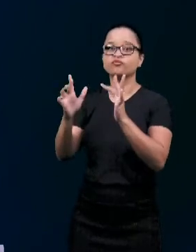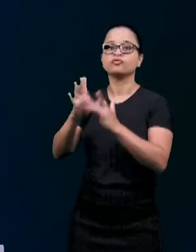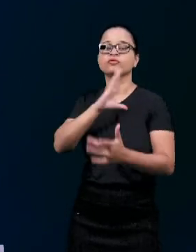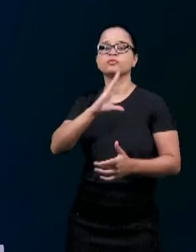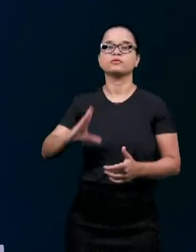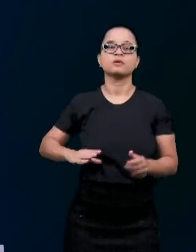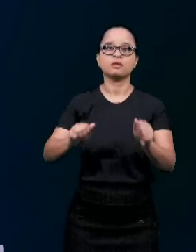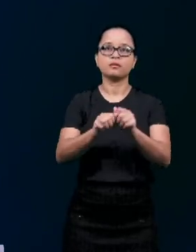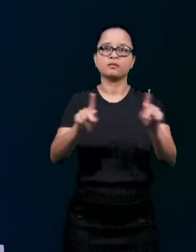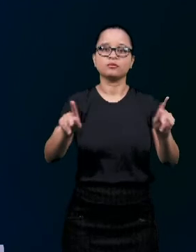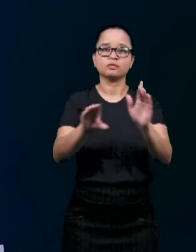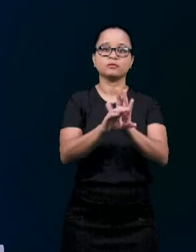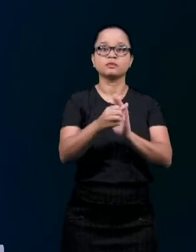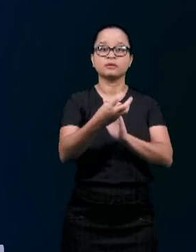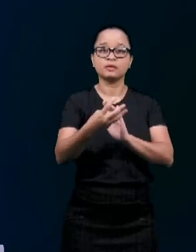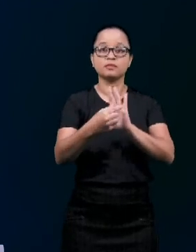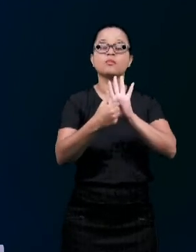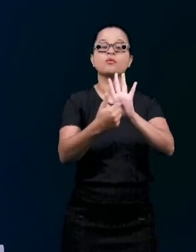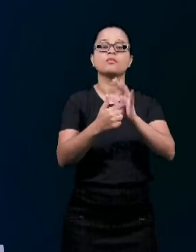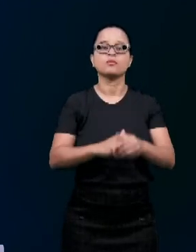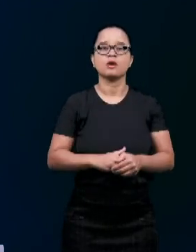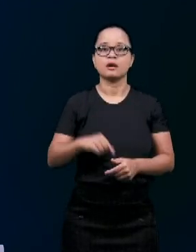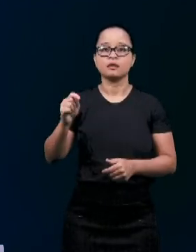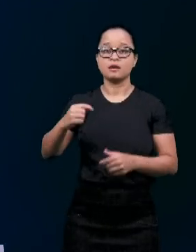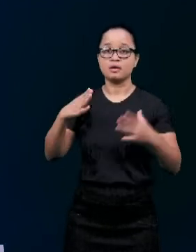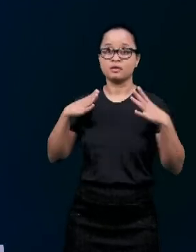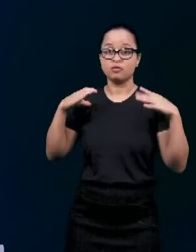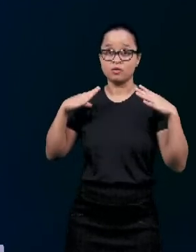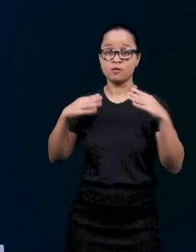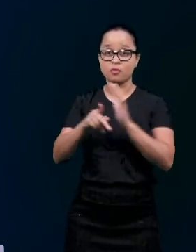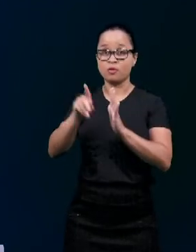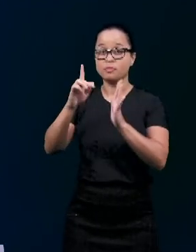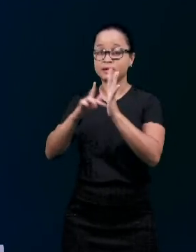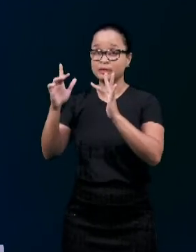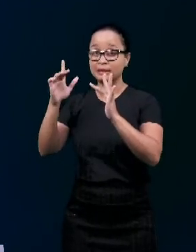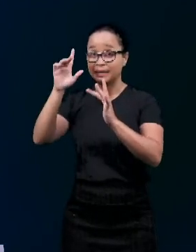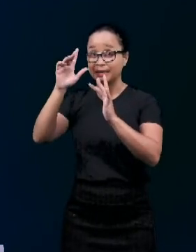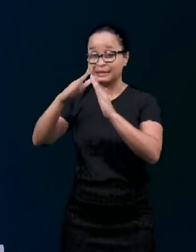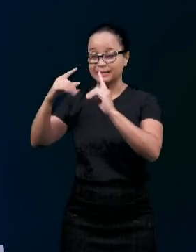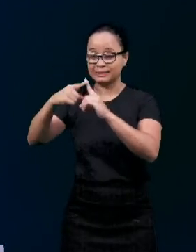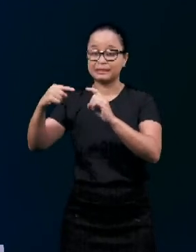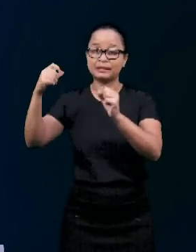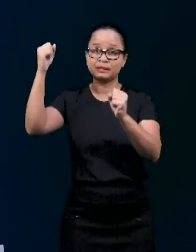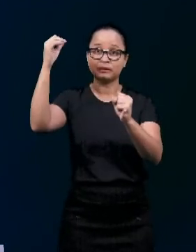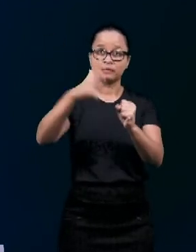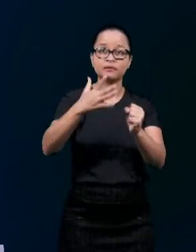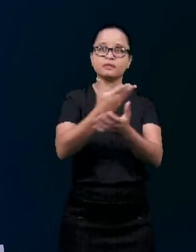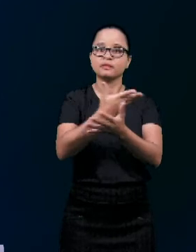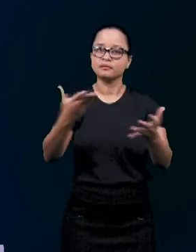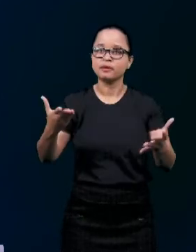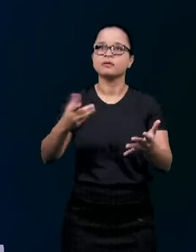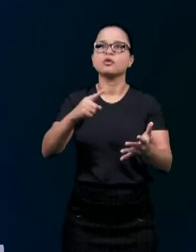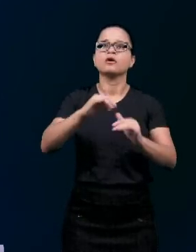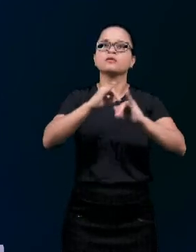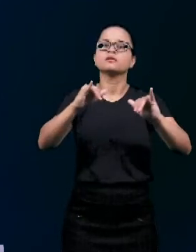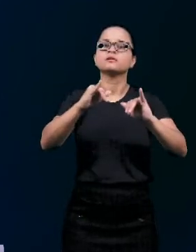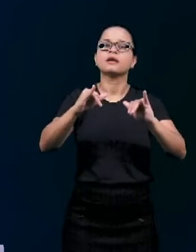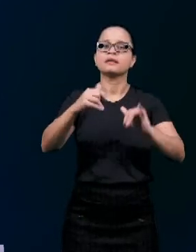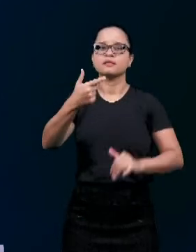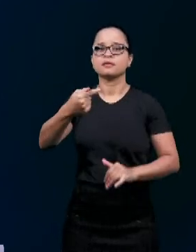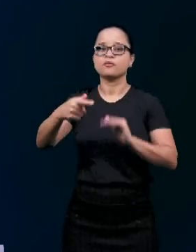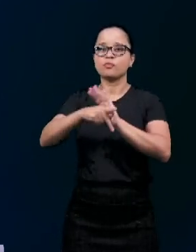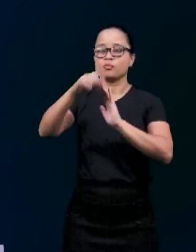Apocalipse 3:1 fala: e ao anjo da igreja que está em Sardes escreve: isto diz o que tem os 7 Espíritos de Deus e